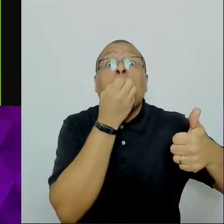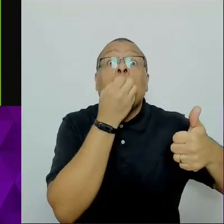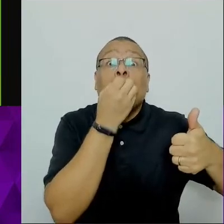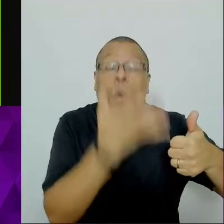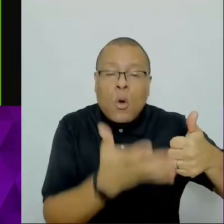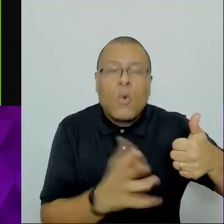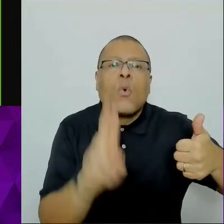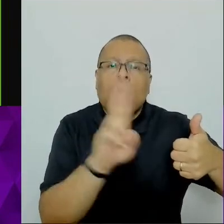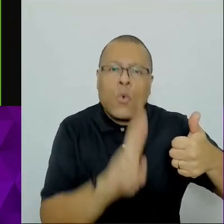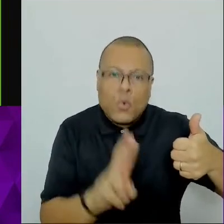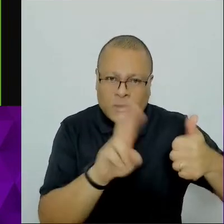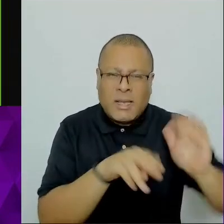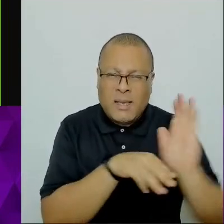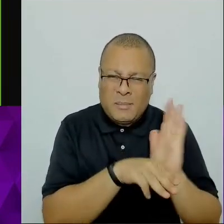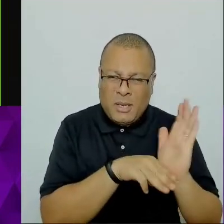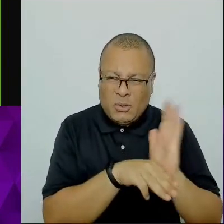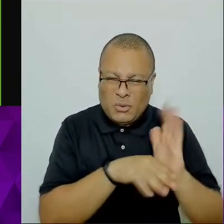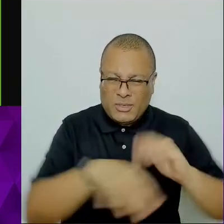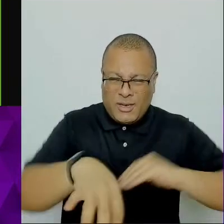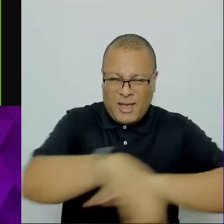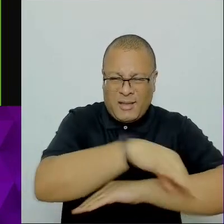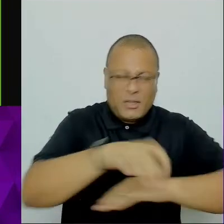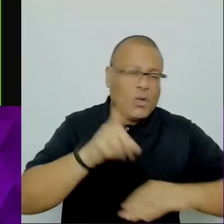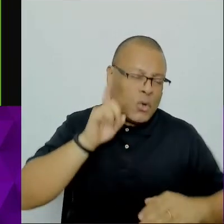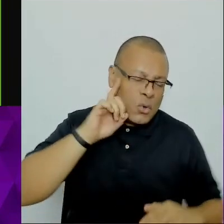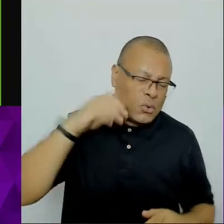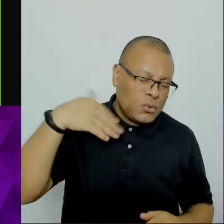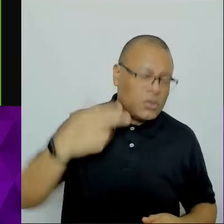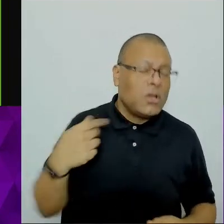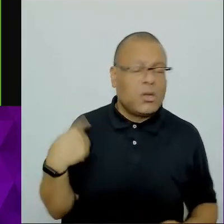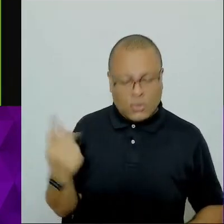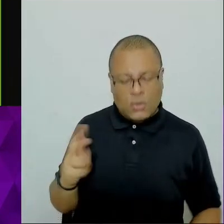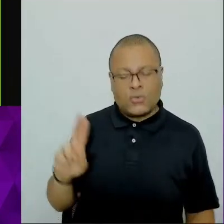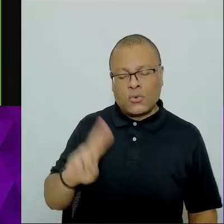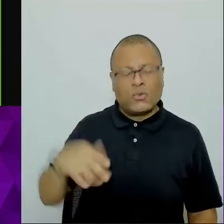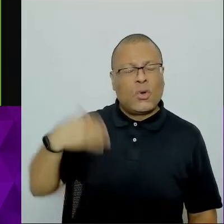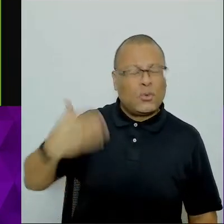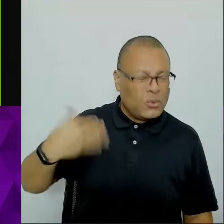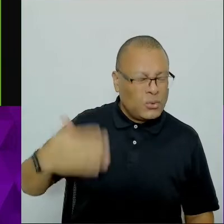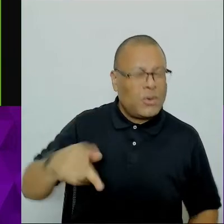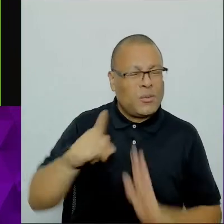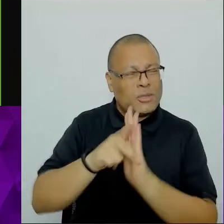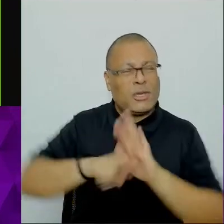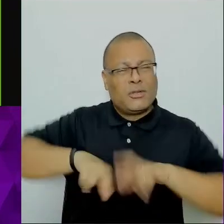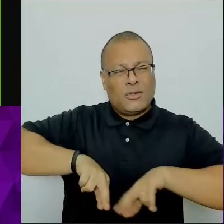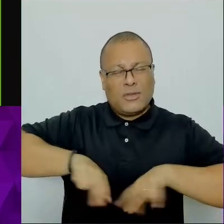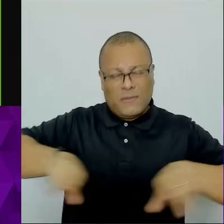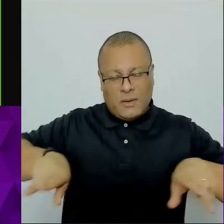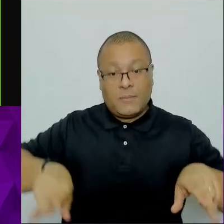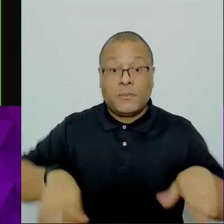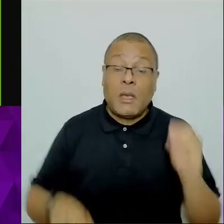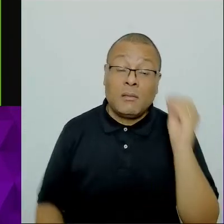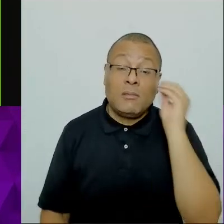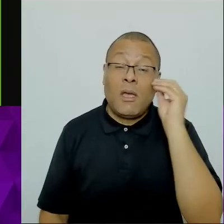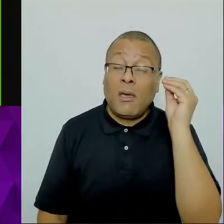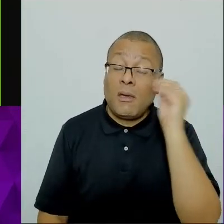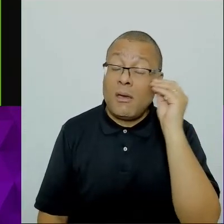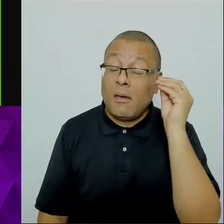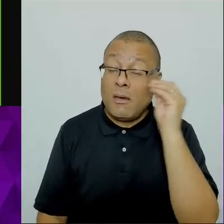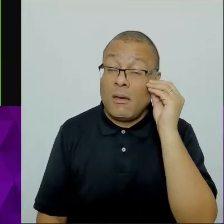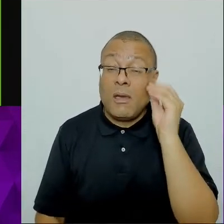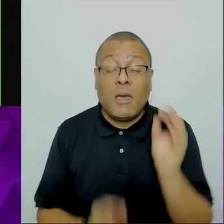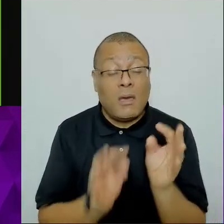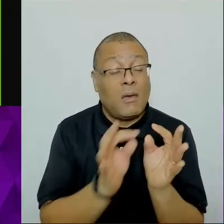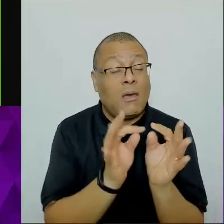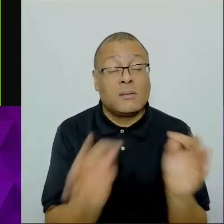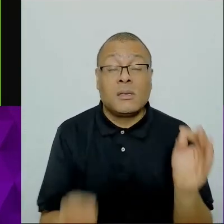arquitetura hexagonal, do nosso dia a dia, que a gente já utilizou muito a arquitetura hexagonal em vários projetos, é a testabilidade. É muito mais simples de